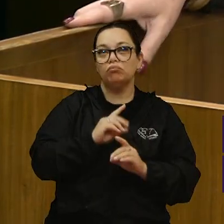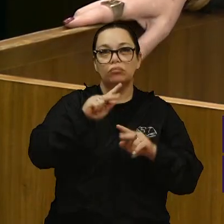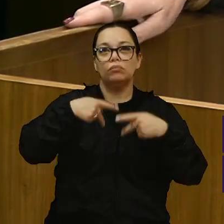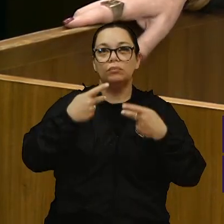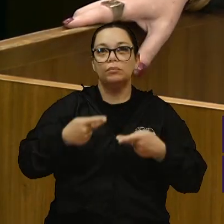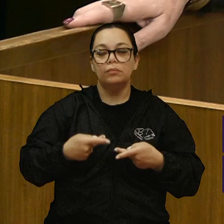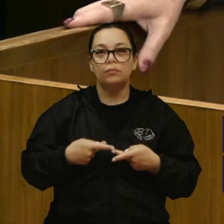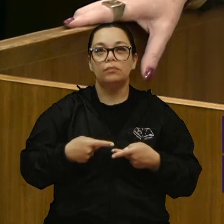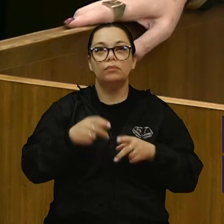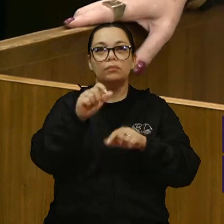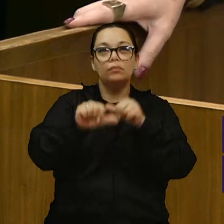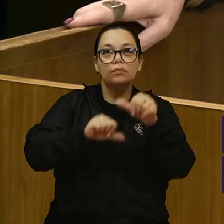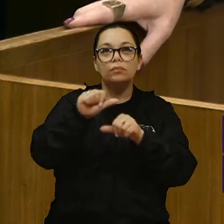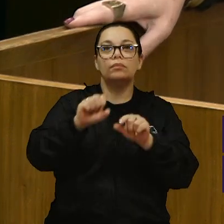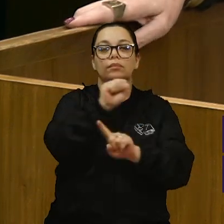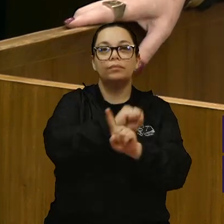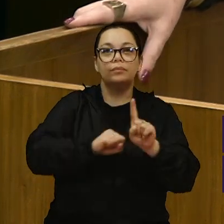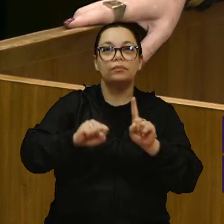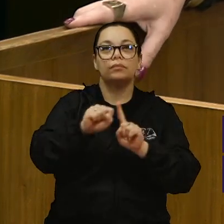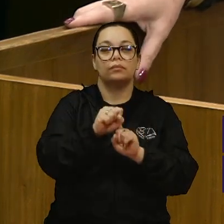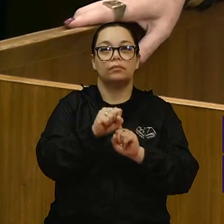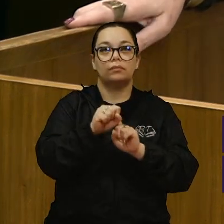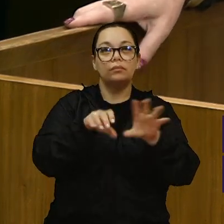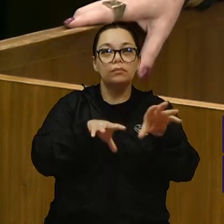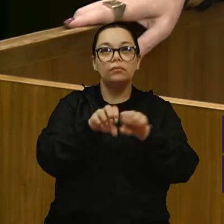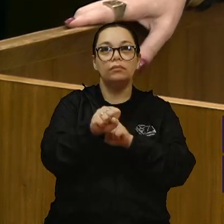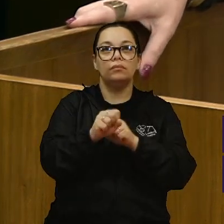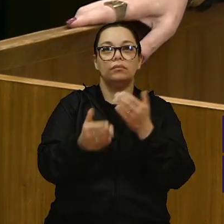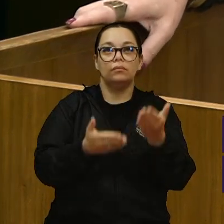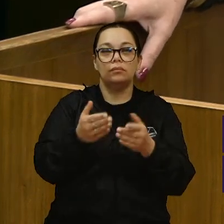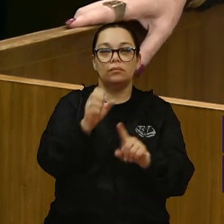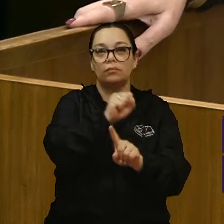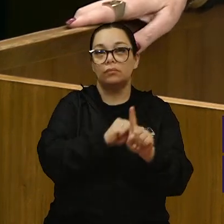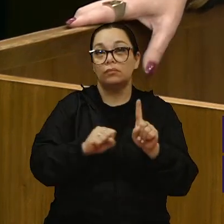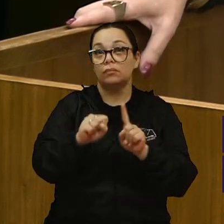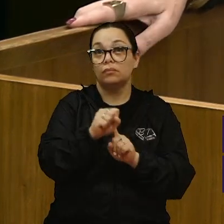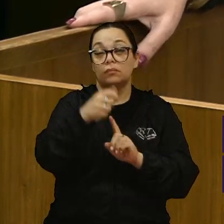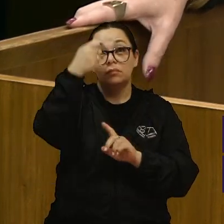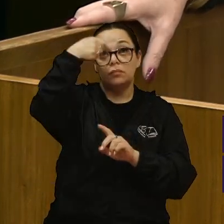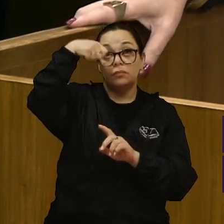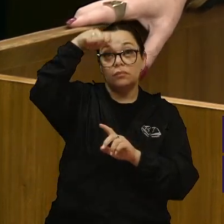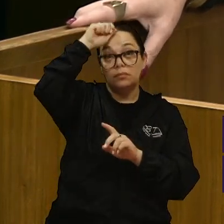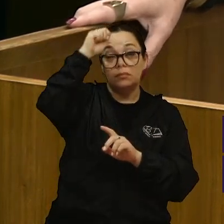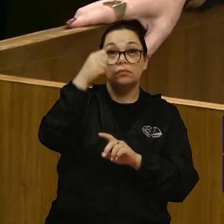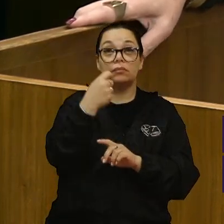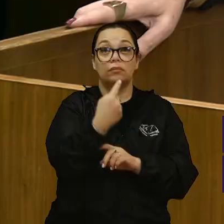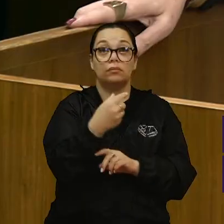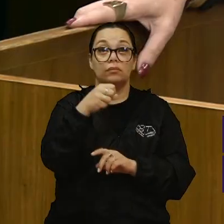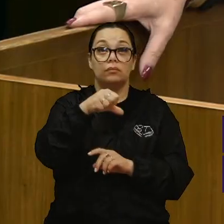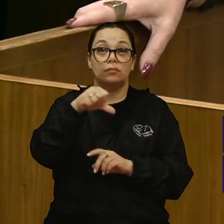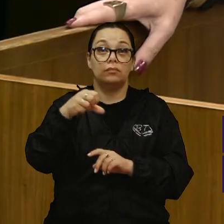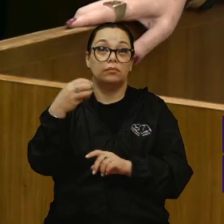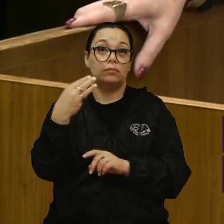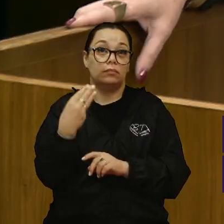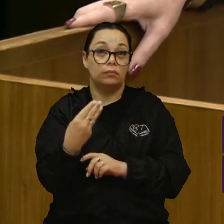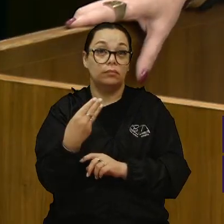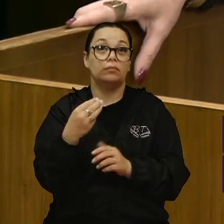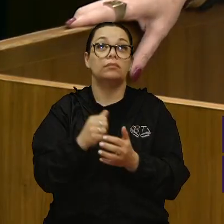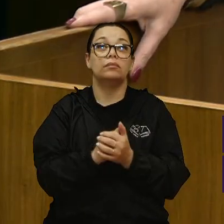transformação social. Graduou-se em Serviço Social pela Universidade de Caxias do Sul em